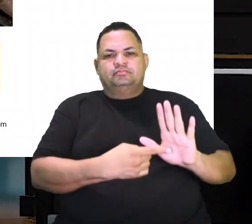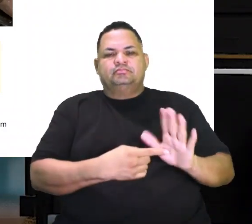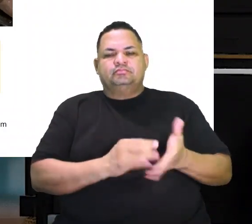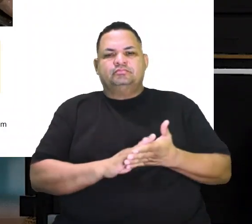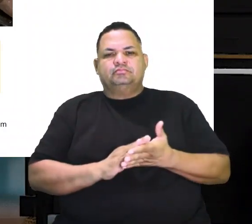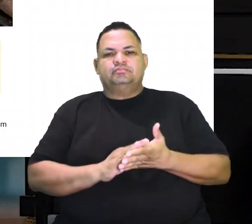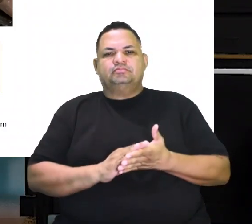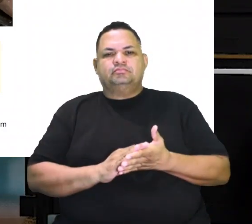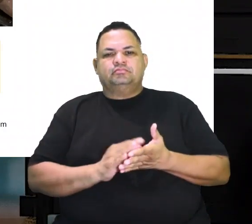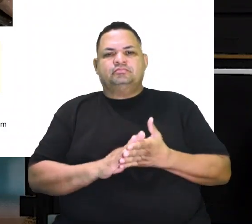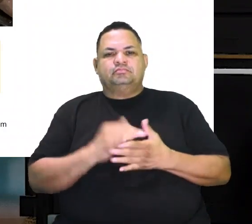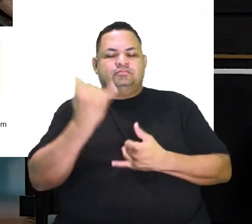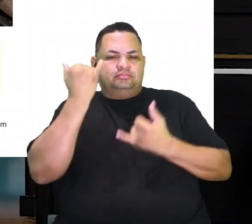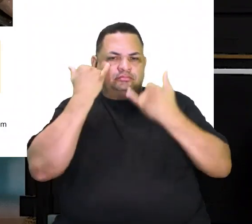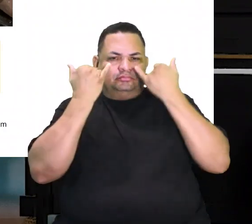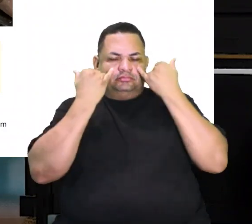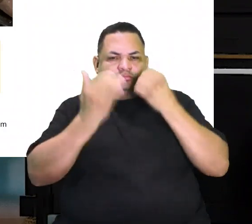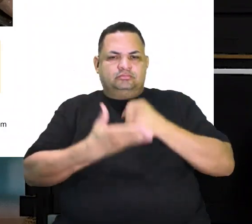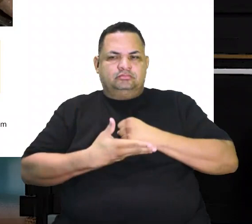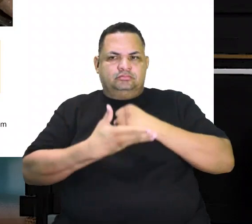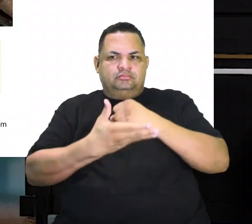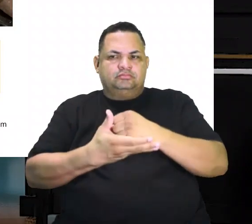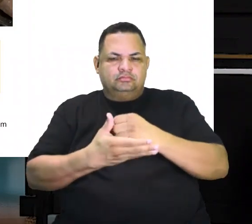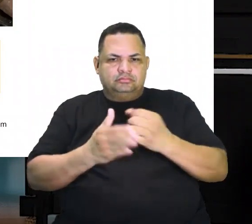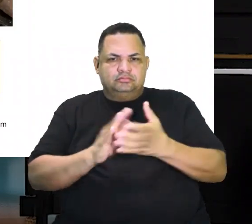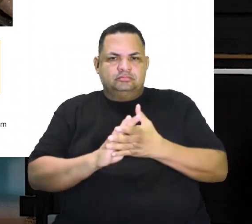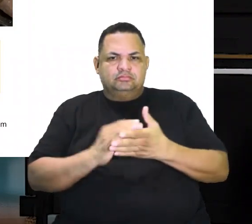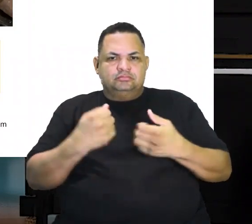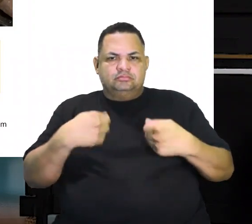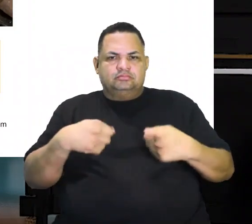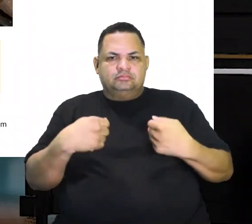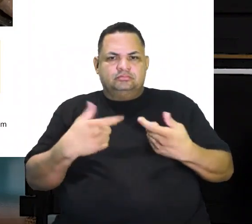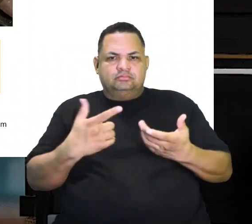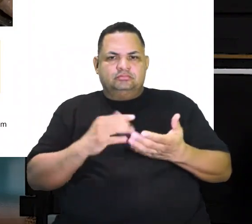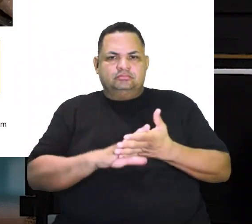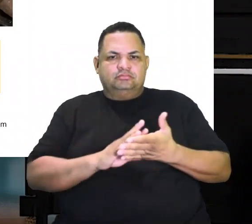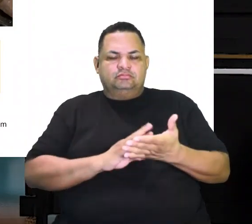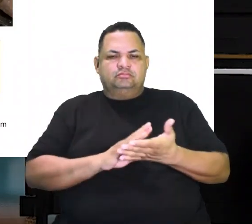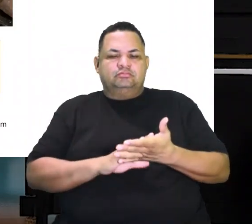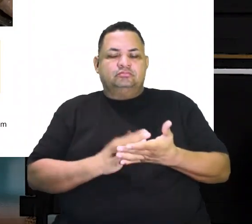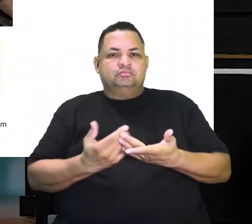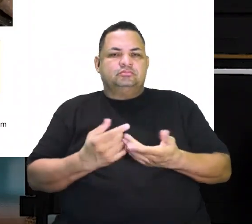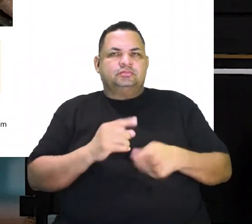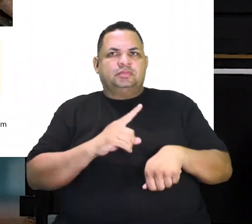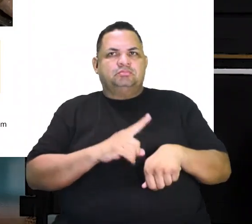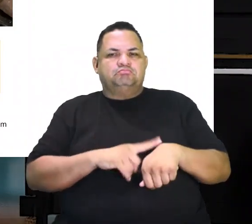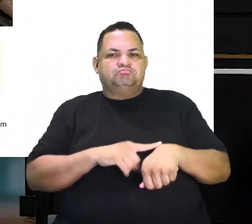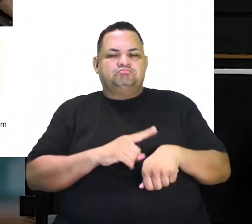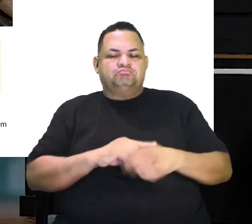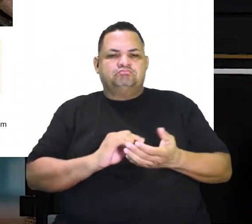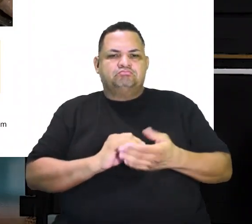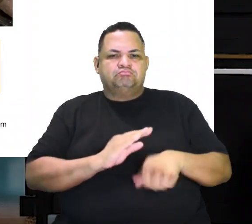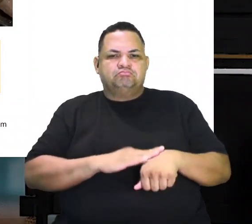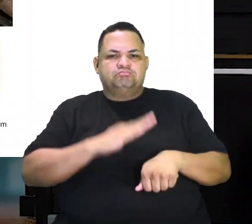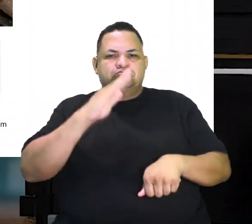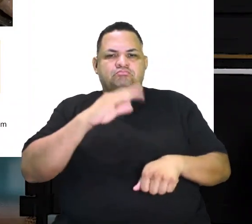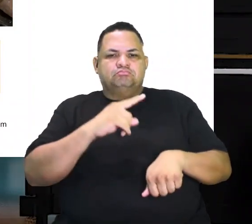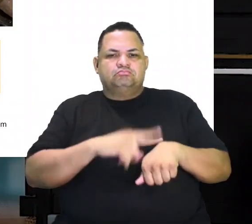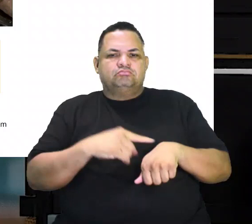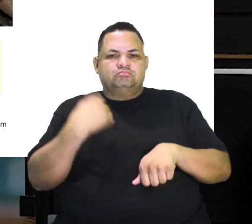só informações básicas, né? Precisaríamos de muitas horas para falar dessa cultura,